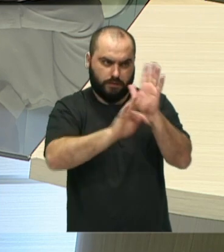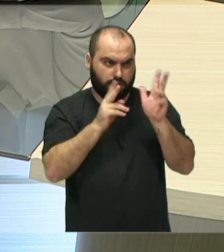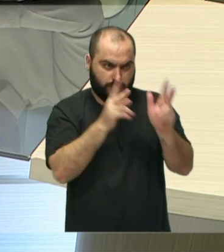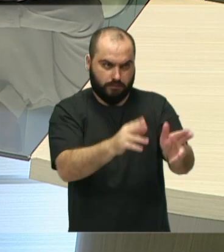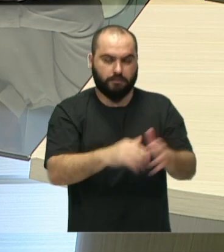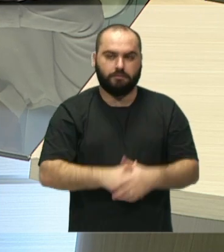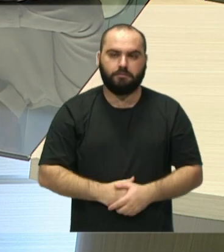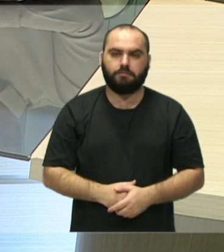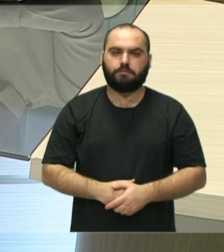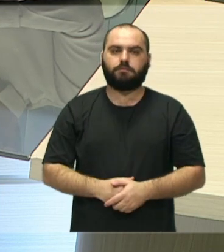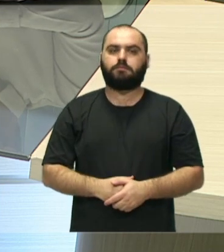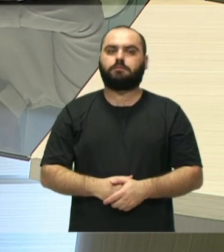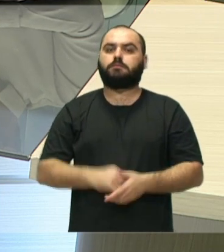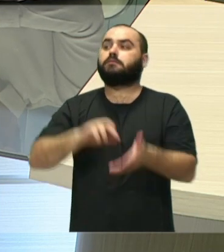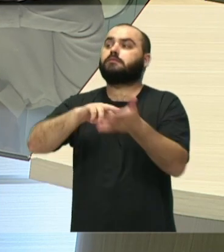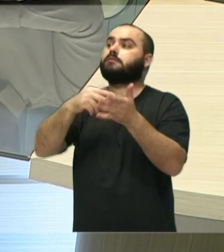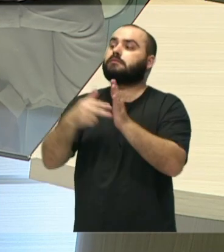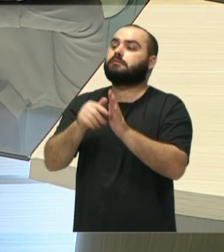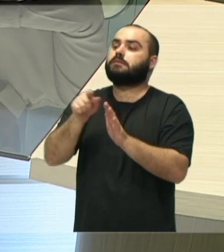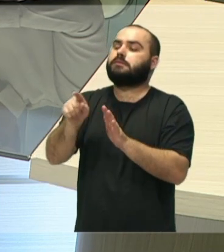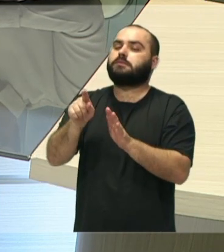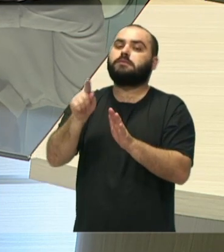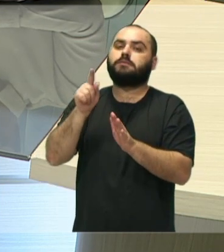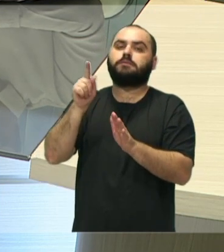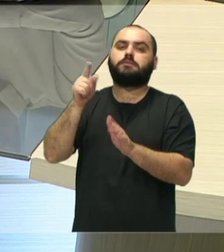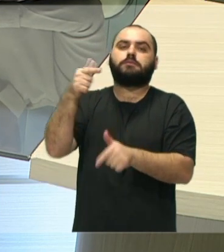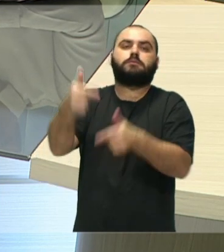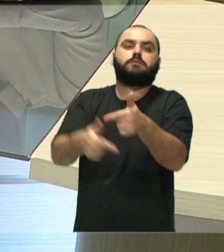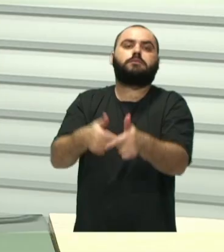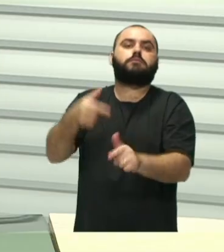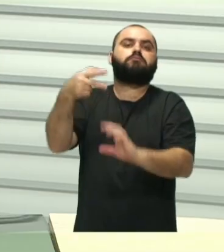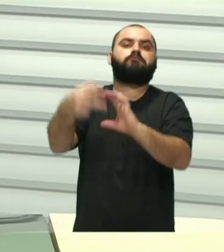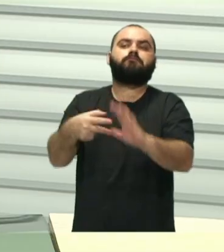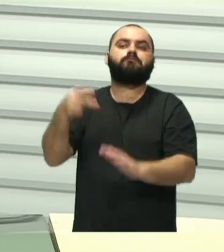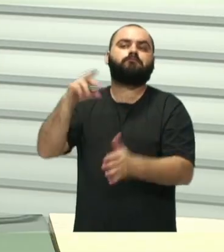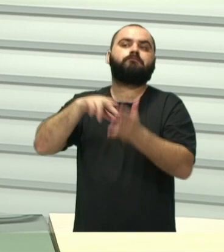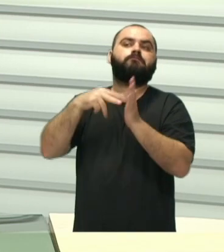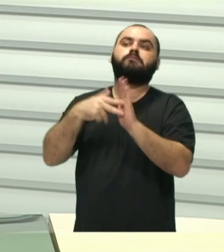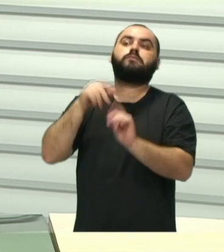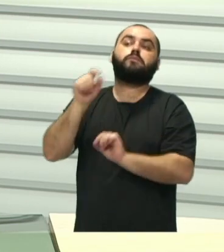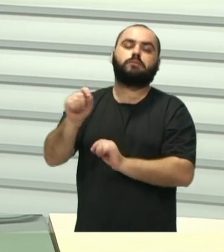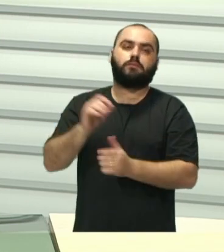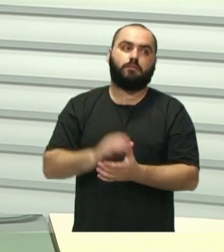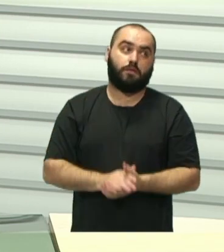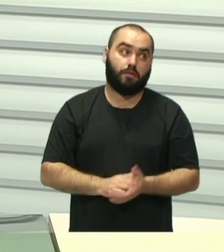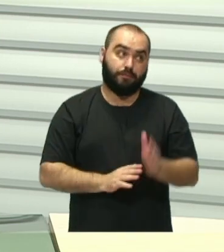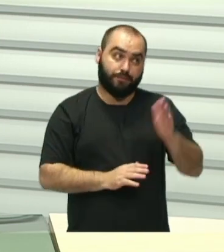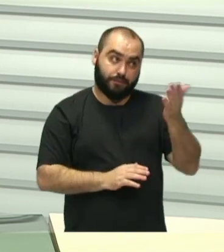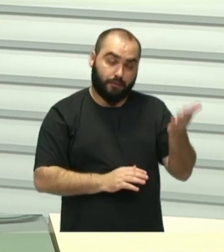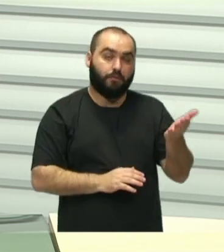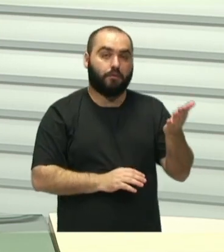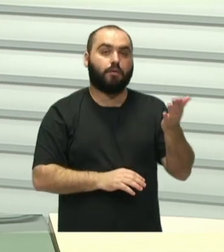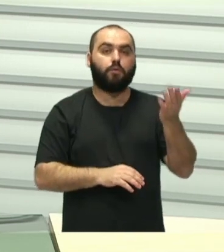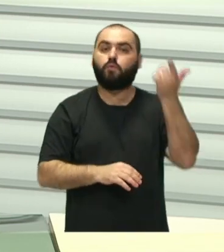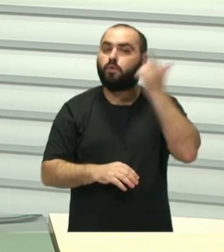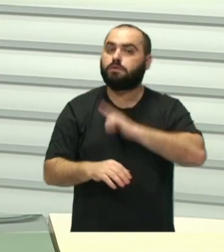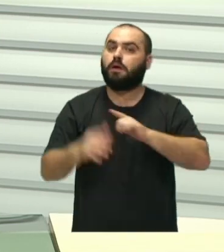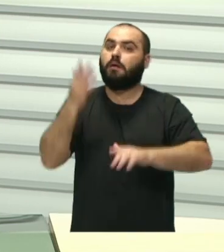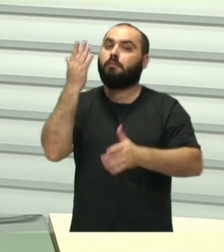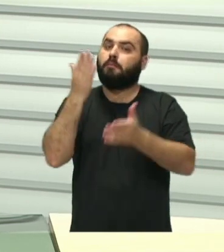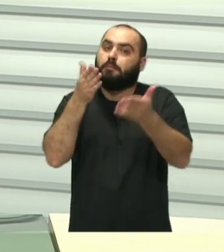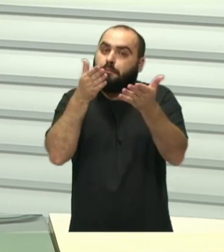qual foi o impacto dessa medida no o comentários com isso Junior nós conseguimos aprovar mais